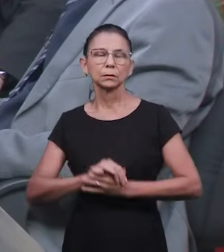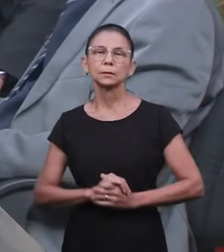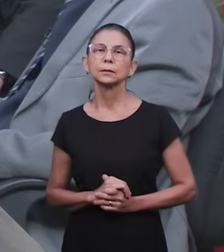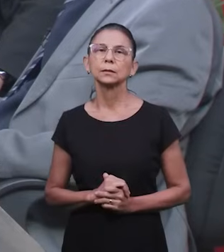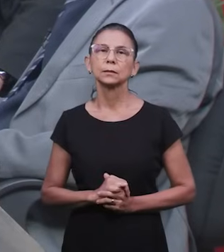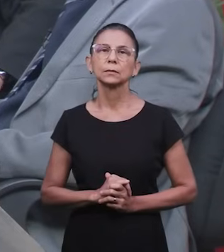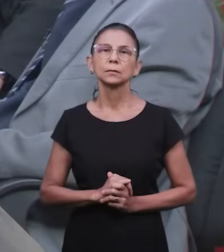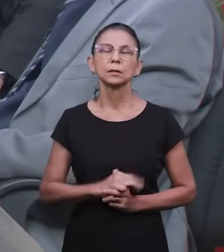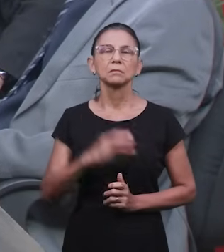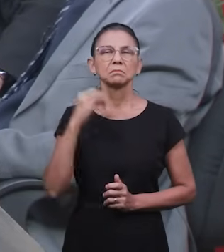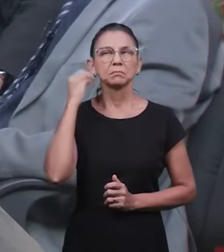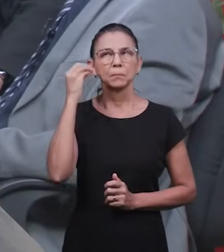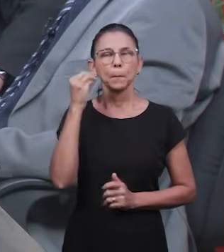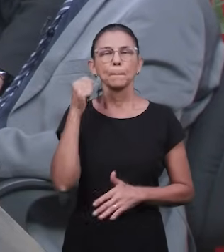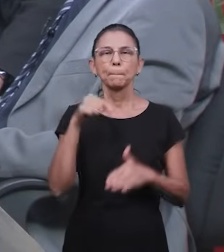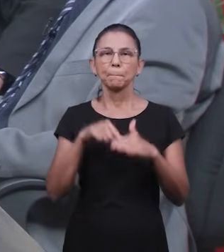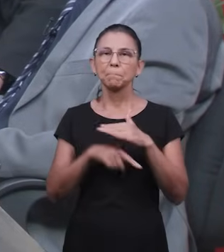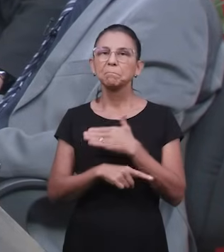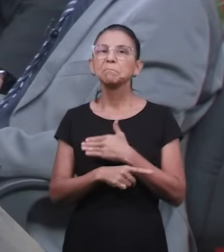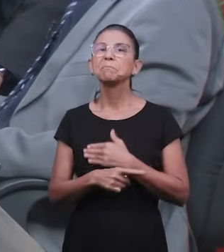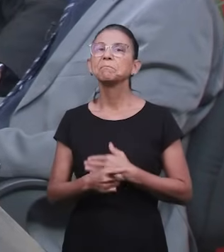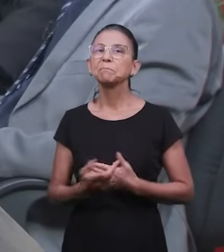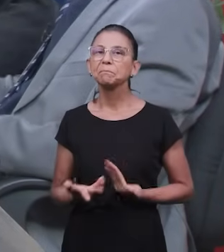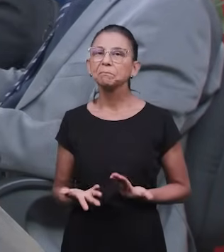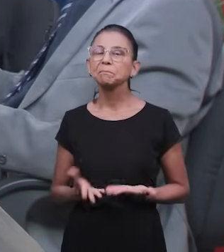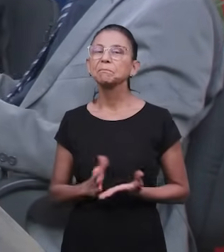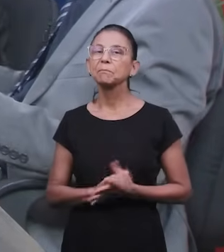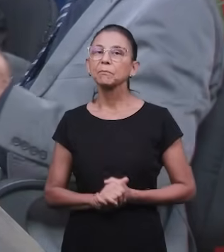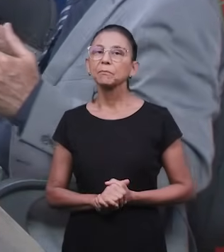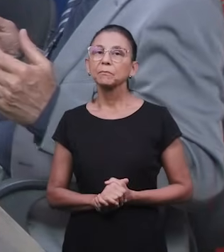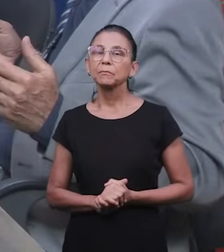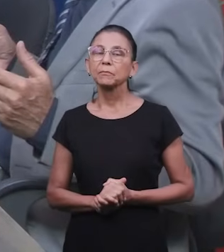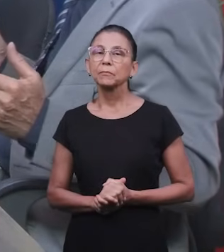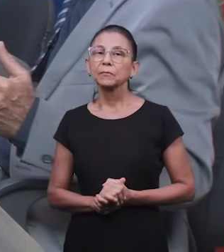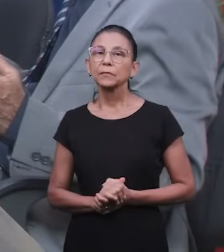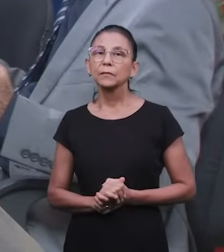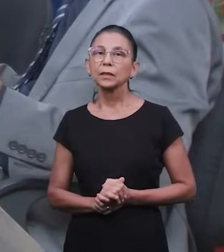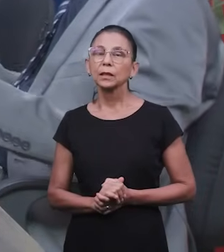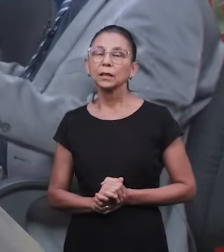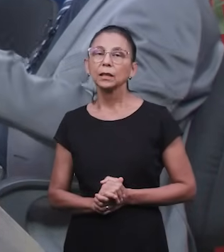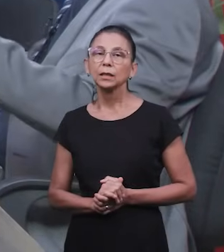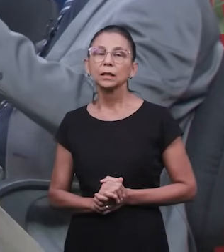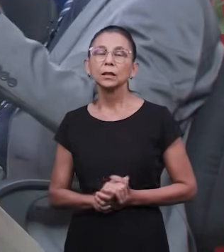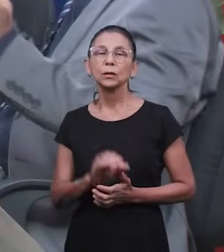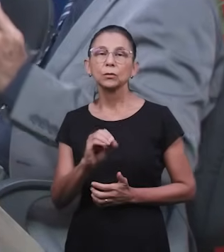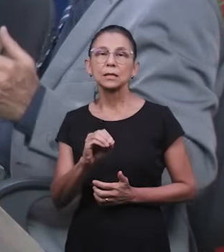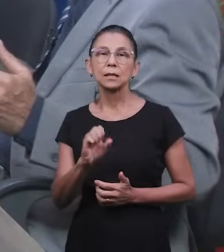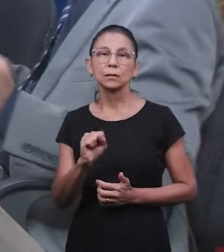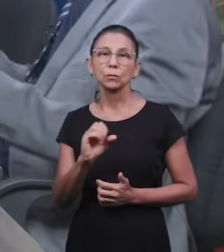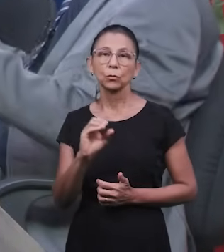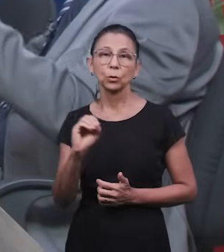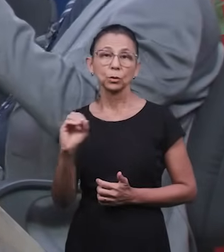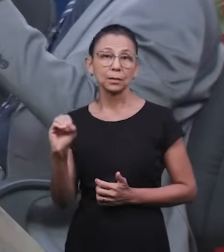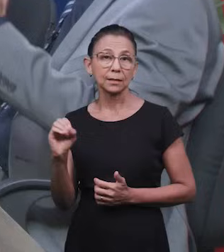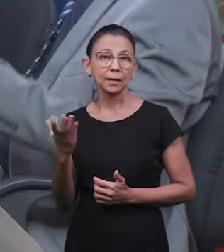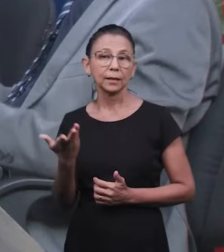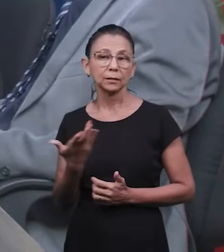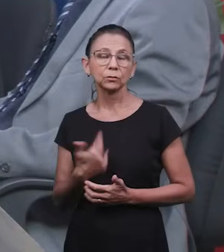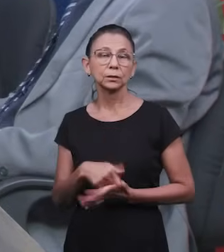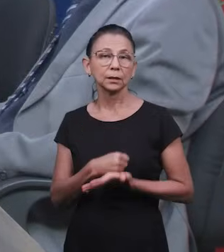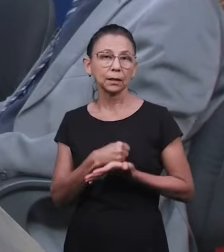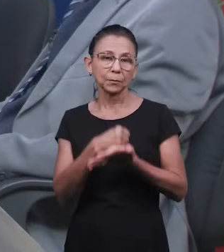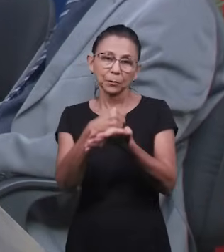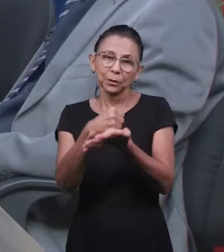experiência com o Senhor fabulosa, né? E o 0800 serviu para canalizar, orientar,